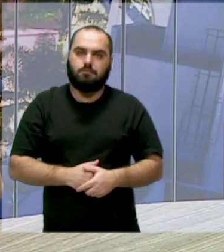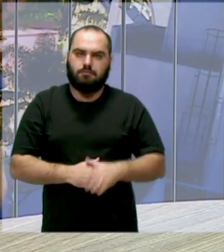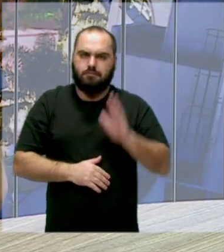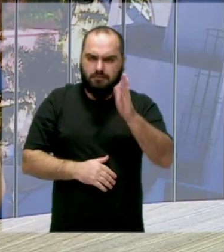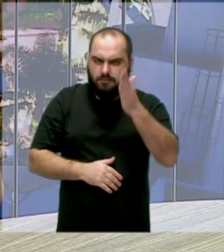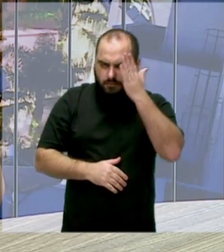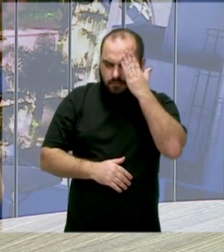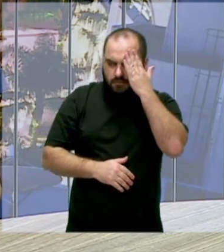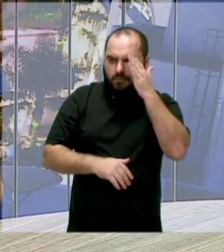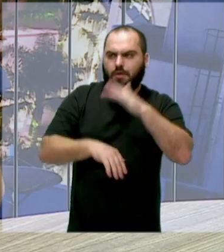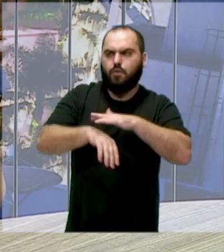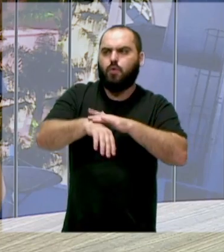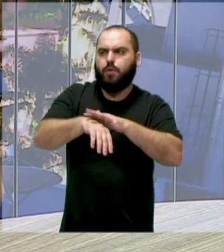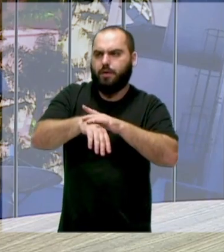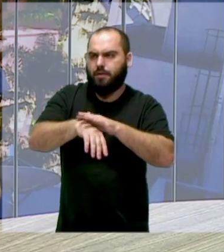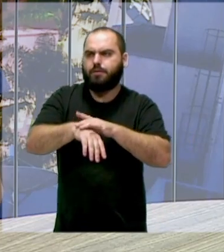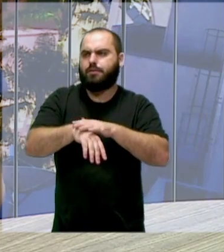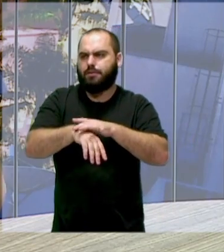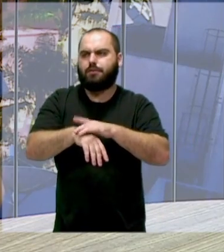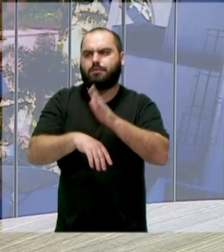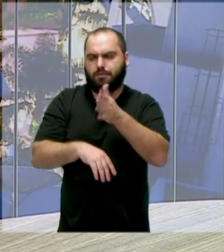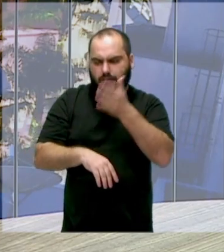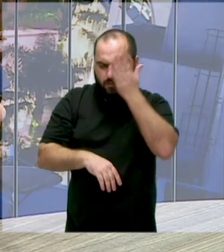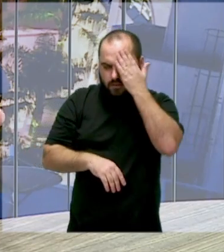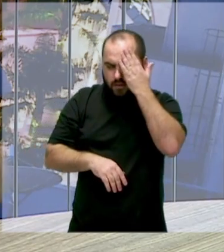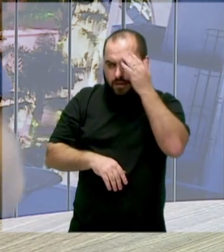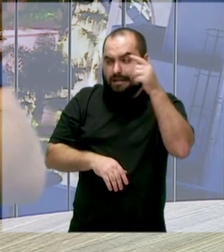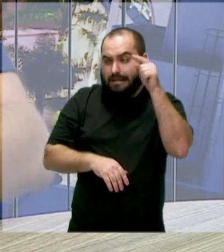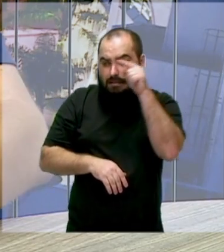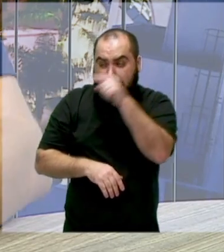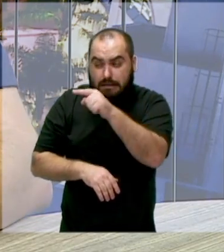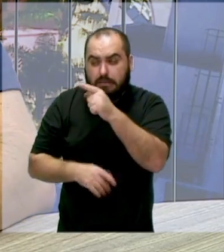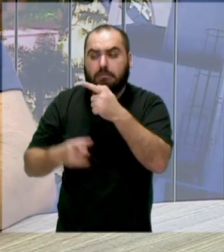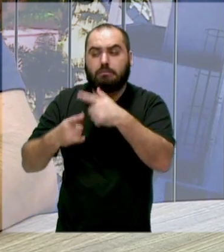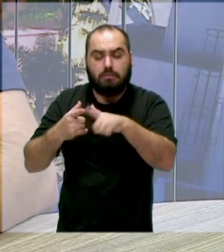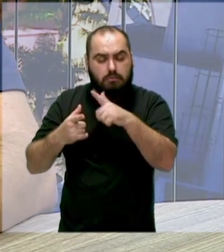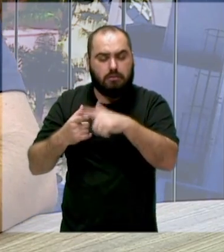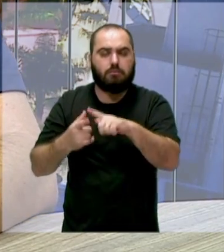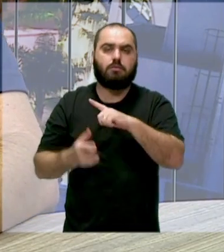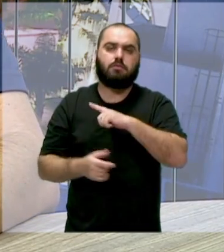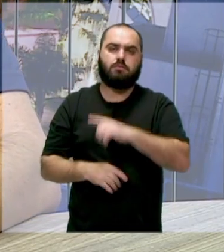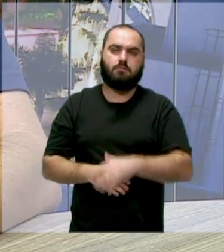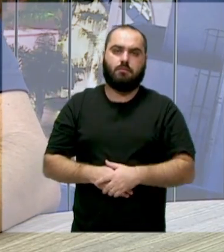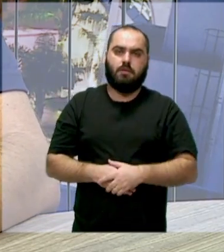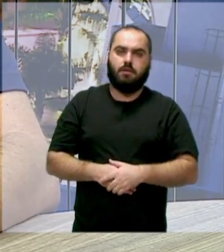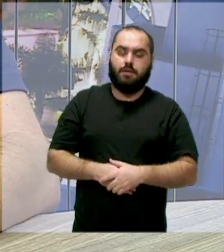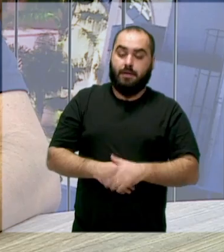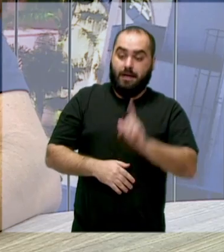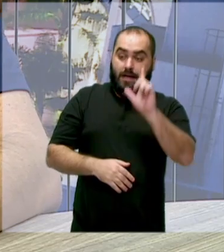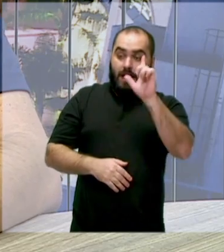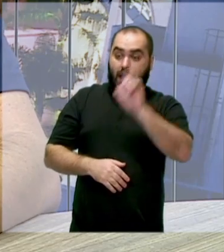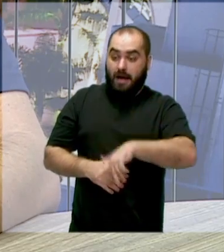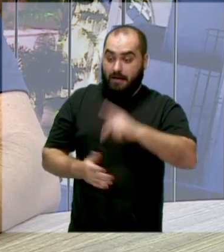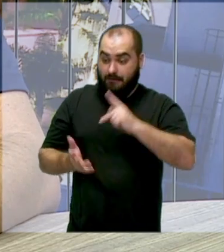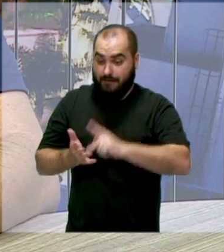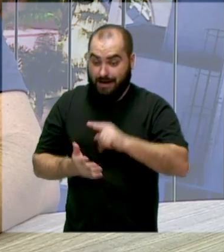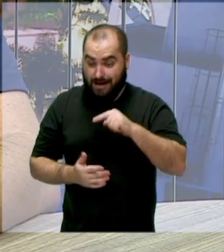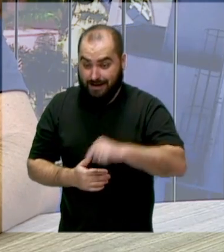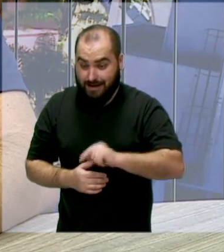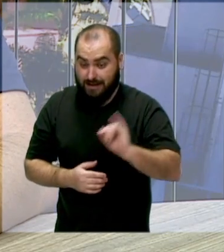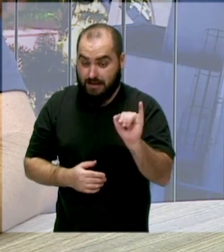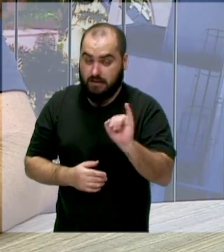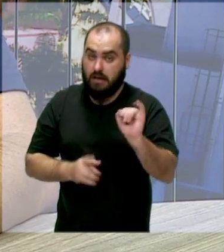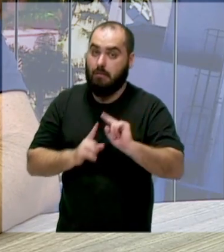rotina nos hospitais, isso está sobrecarregando lá. Não é a nossa realidade aqui em Itajaí, nós ainda estamos com